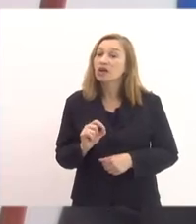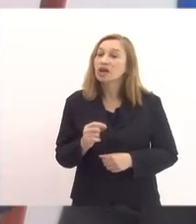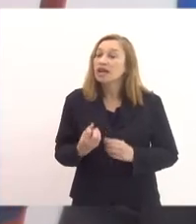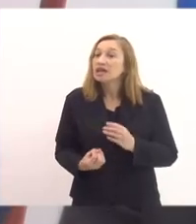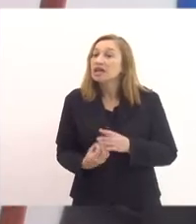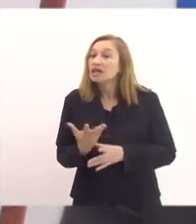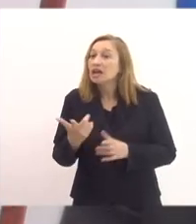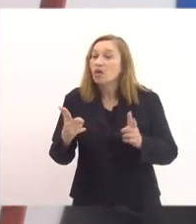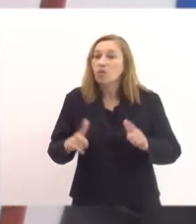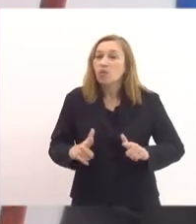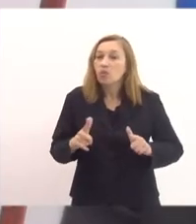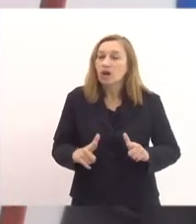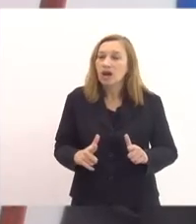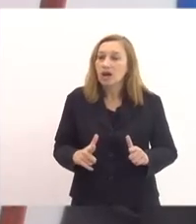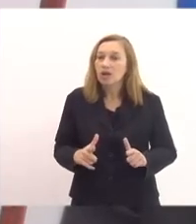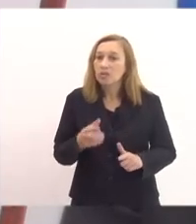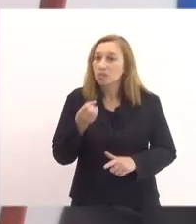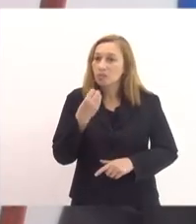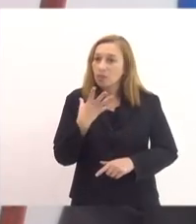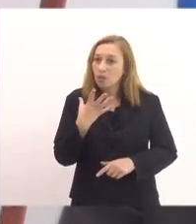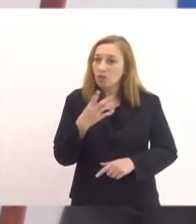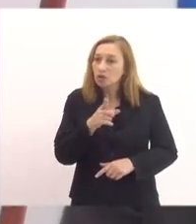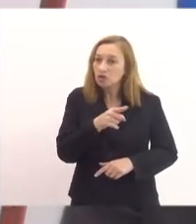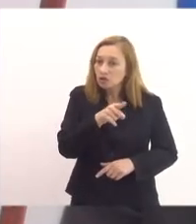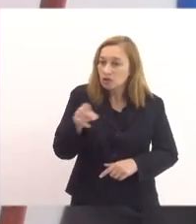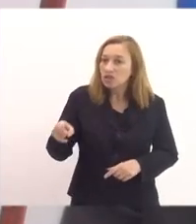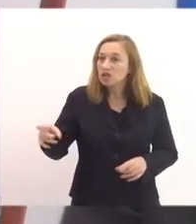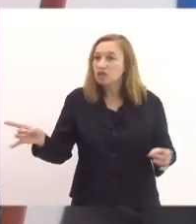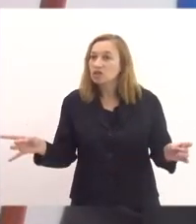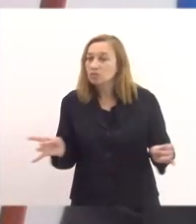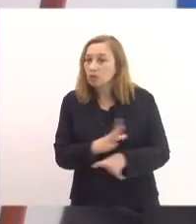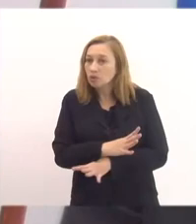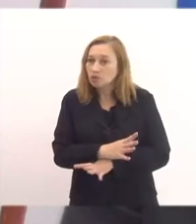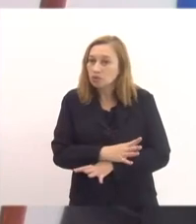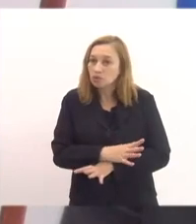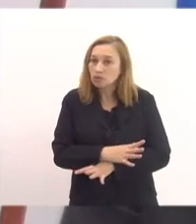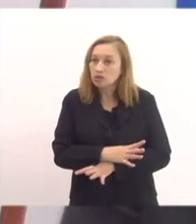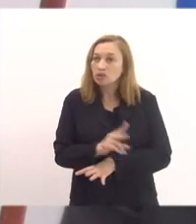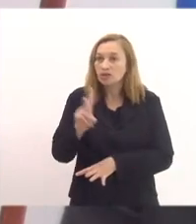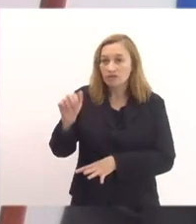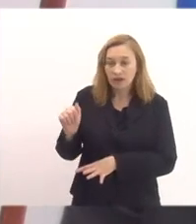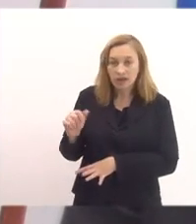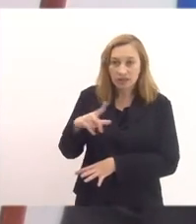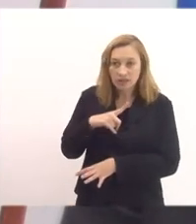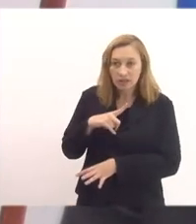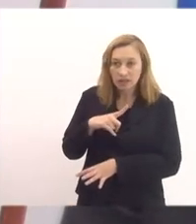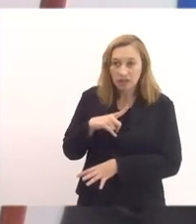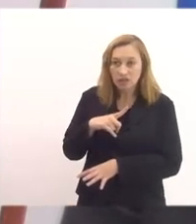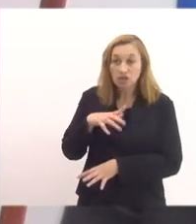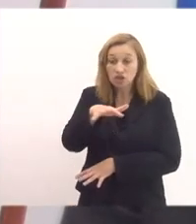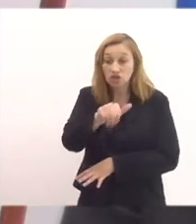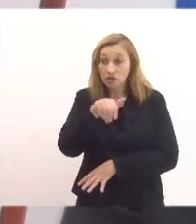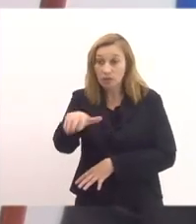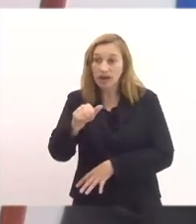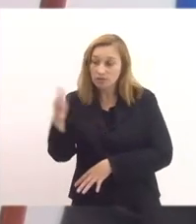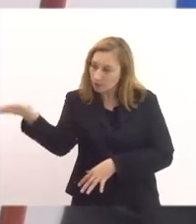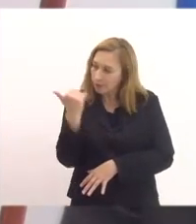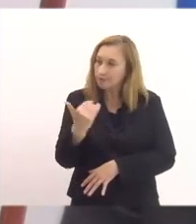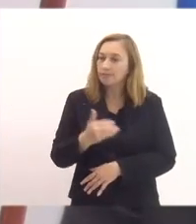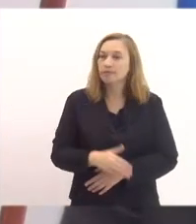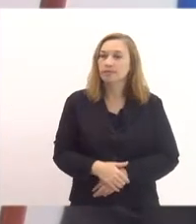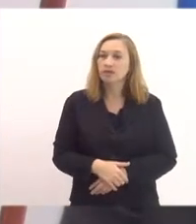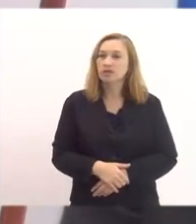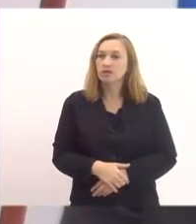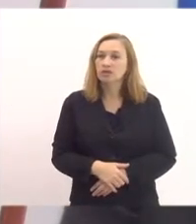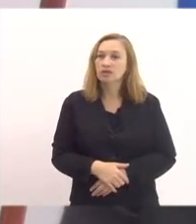um ambiente jurídico que vocês estejam prontos. Surgiu a vaga, está convocado, venha. Para